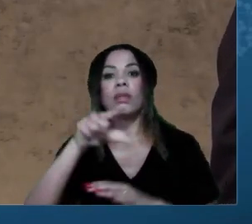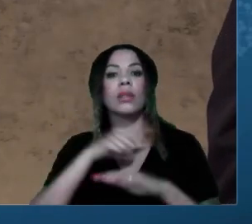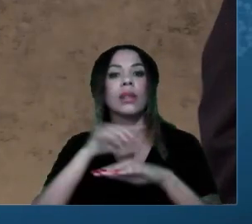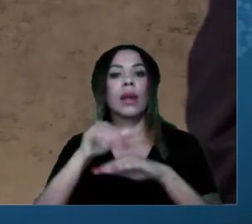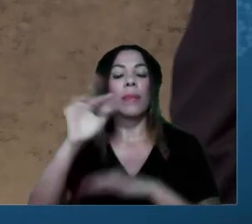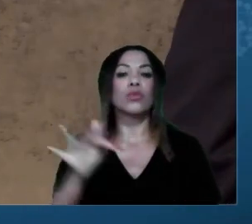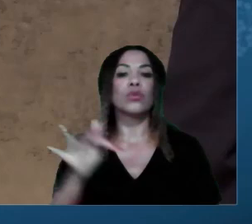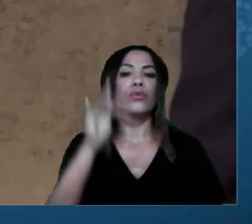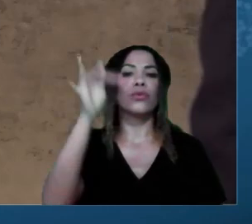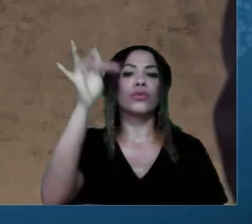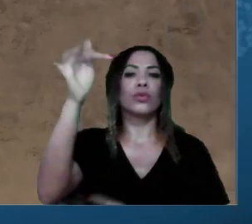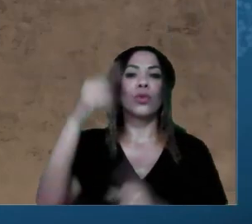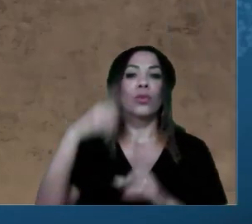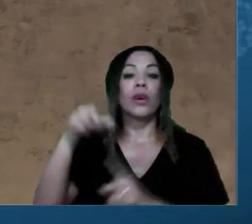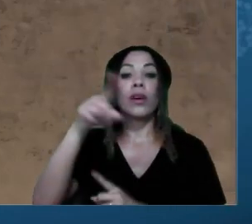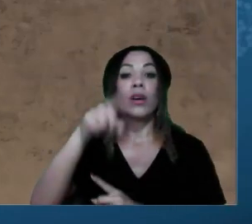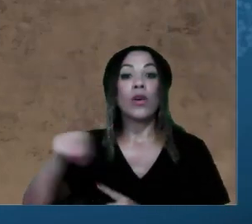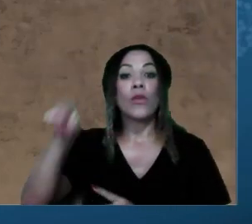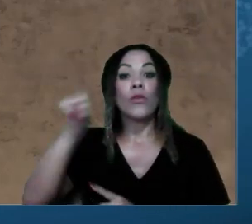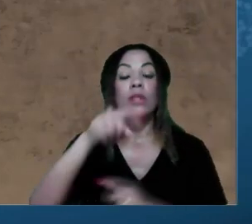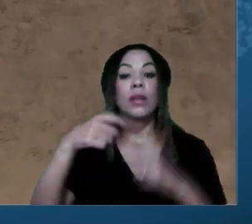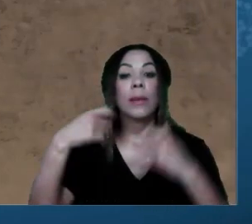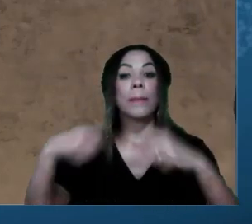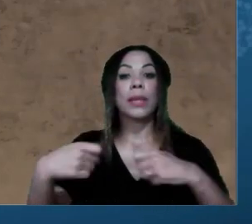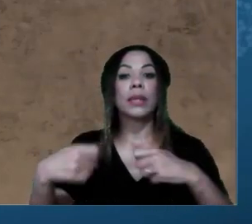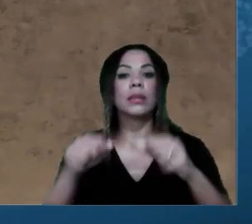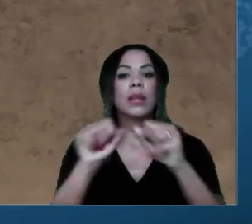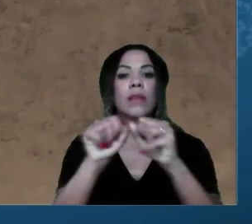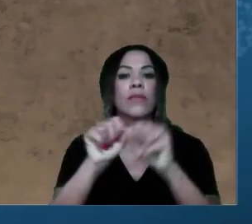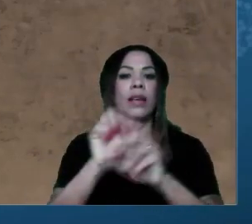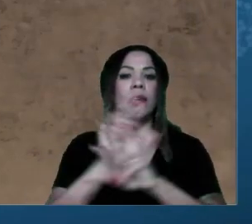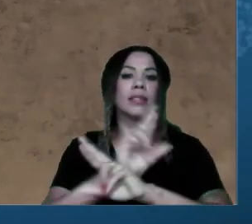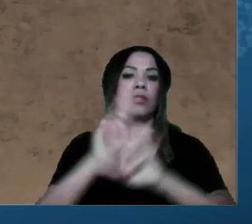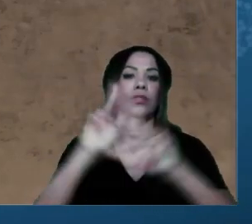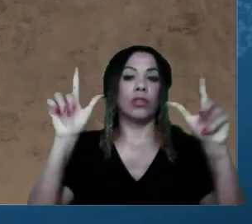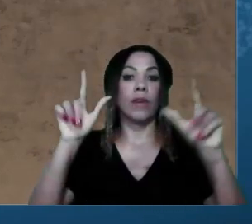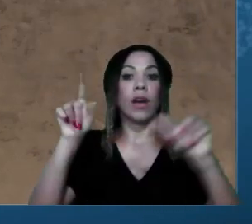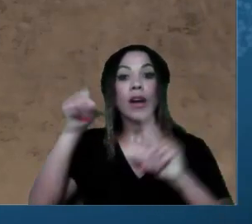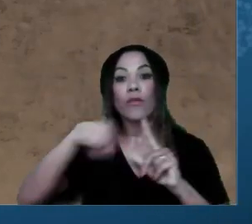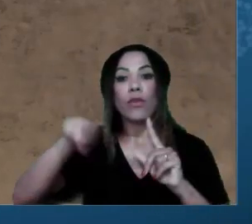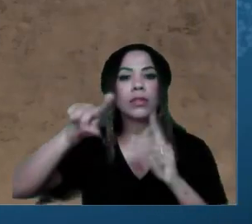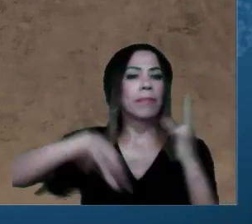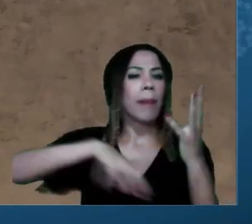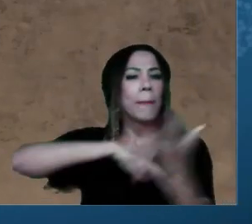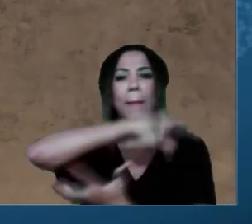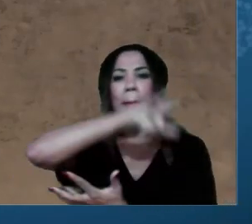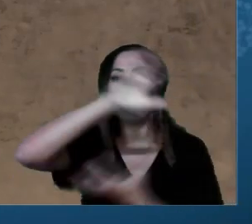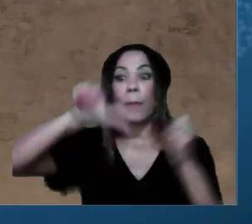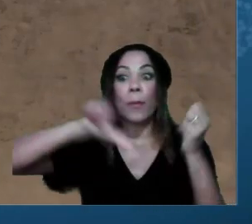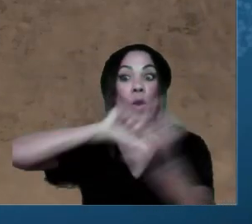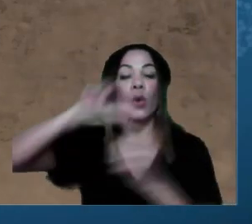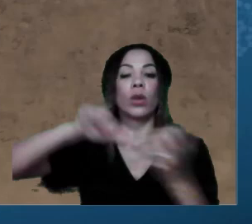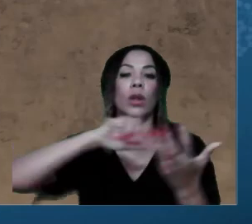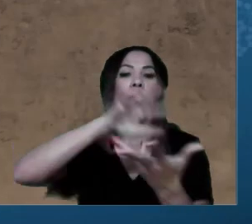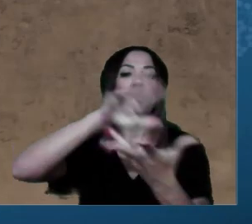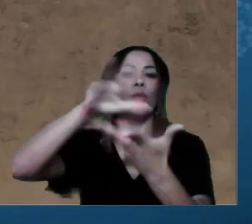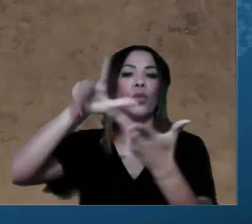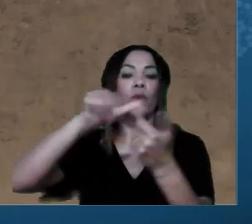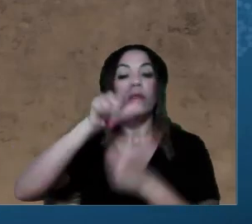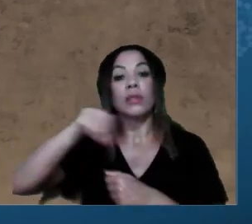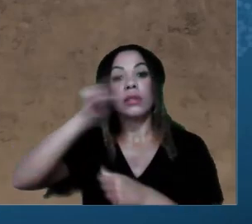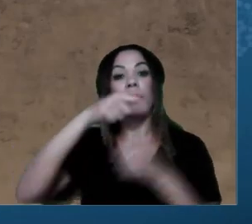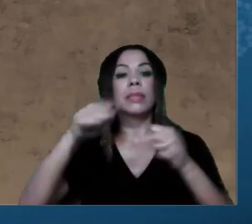frente. Vocês é que têm que fazer a diferença, vocês têm que fazer a revolução, vocês têm que mudar o mundo, vocês têm que defender o